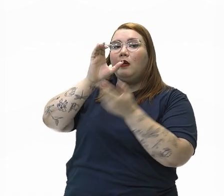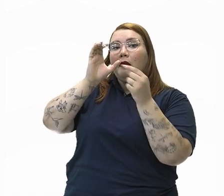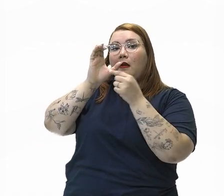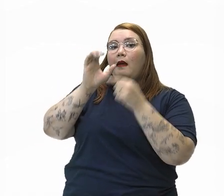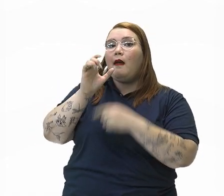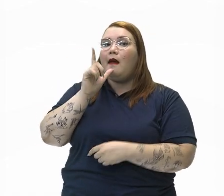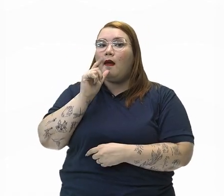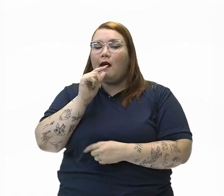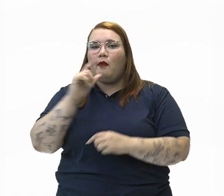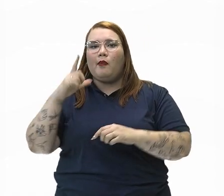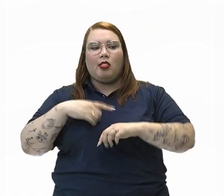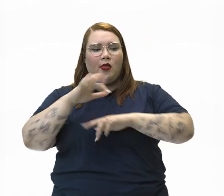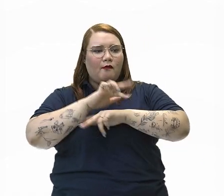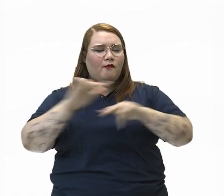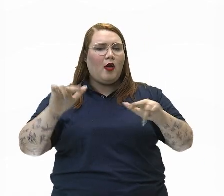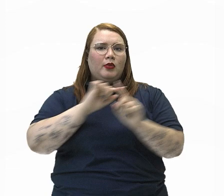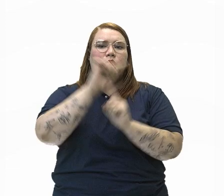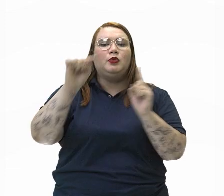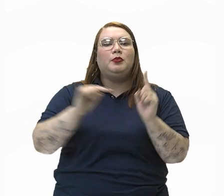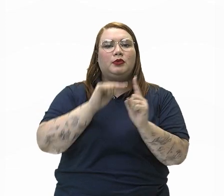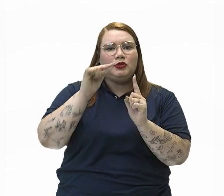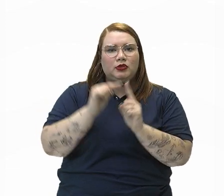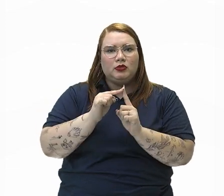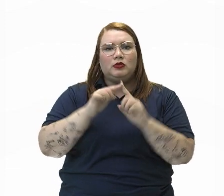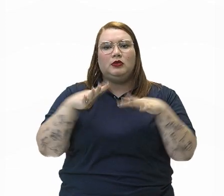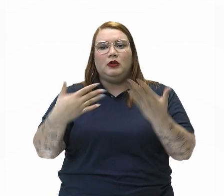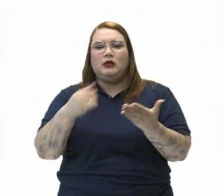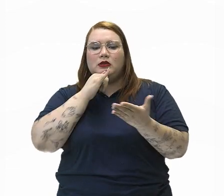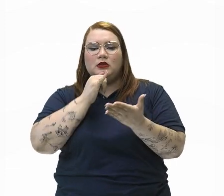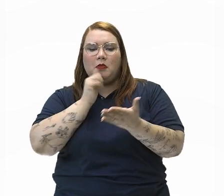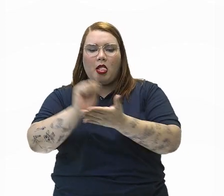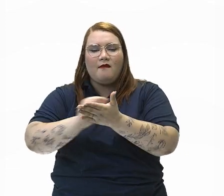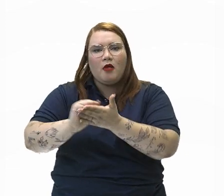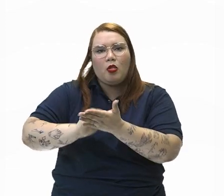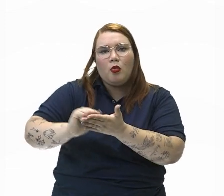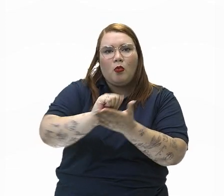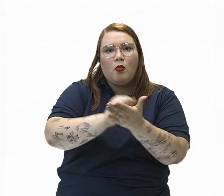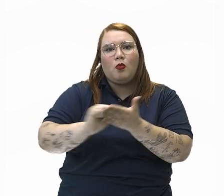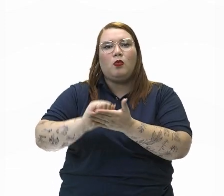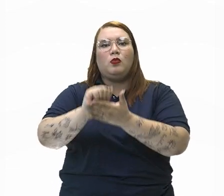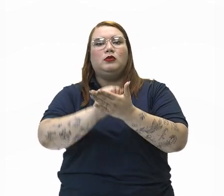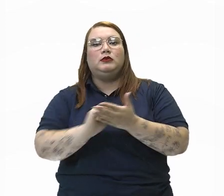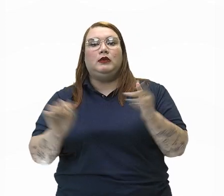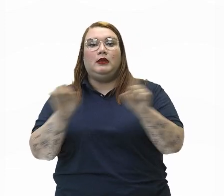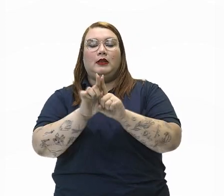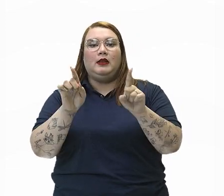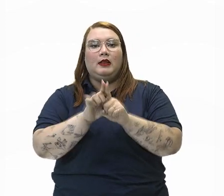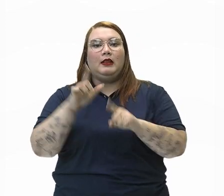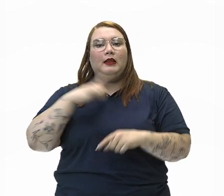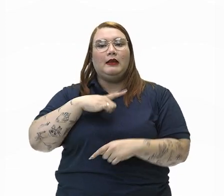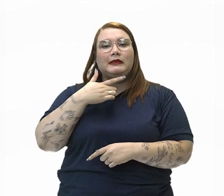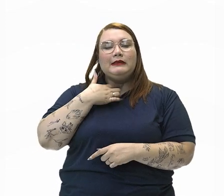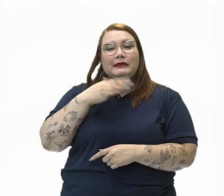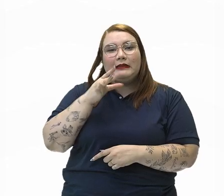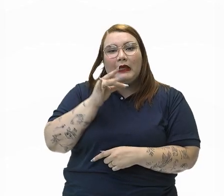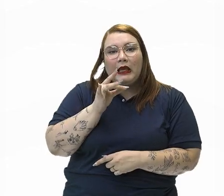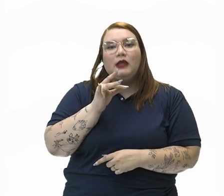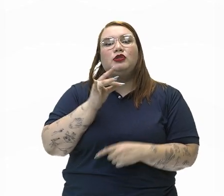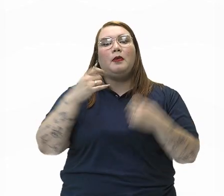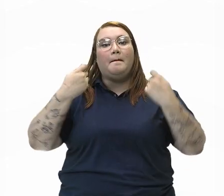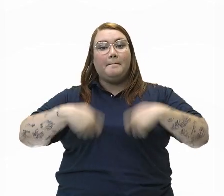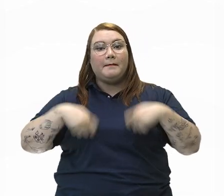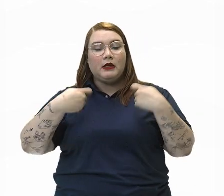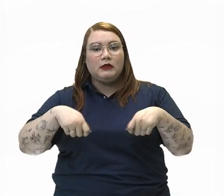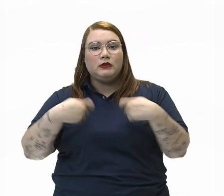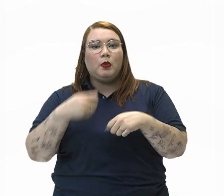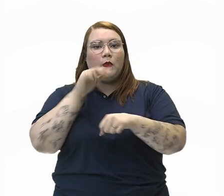da água para diversos fins, né? Desde lavar uma louça até tomar ali aquela quando a gente está com sede. Então a gente